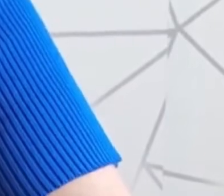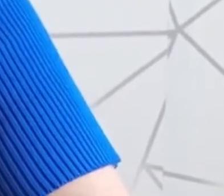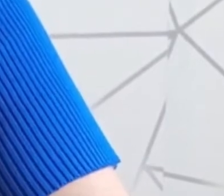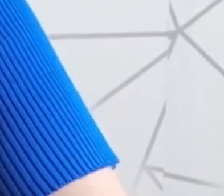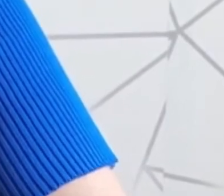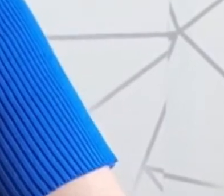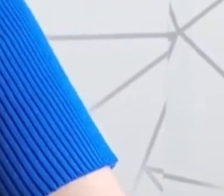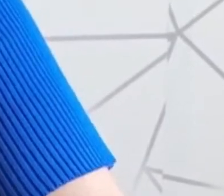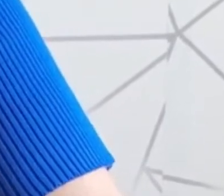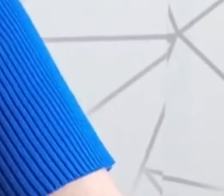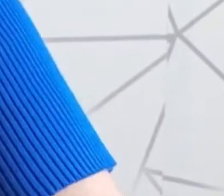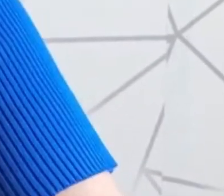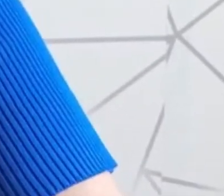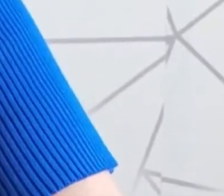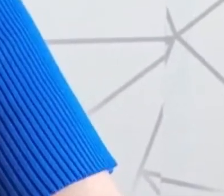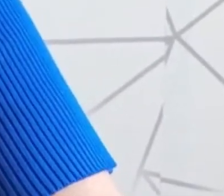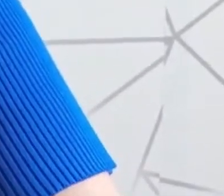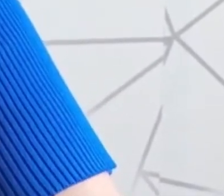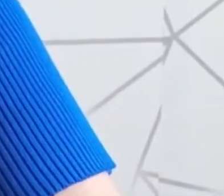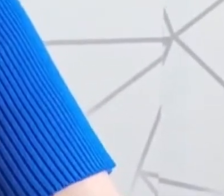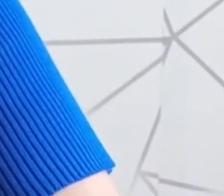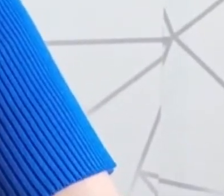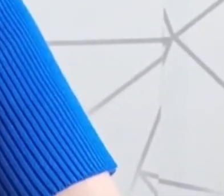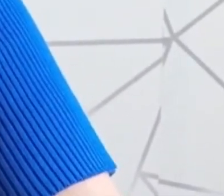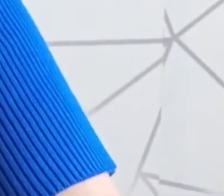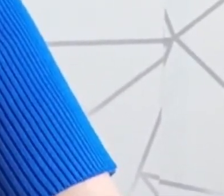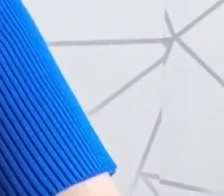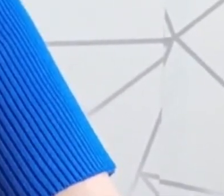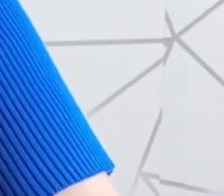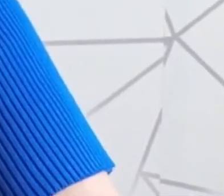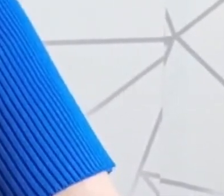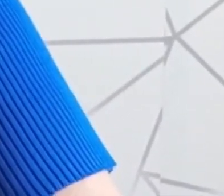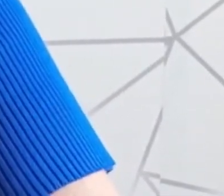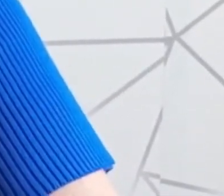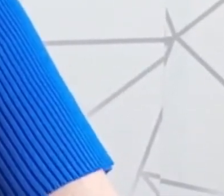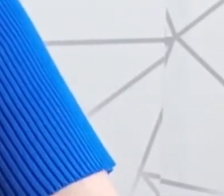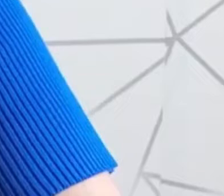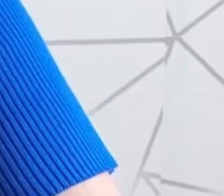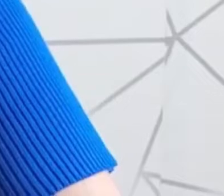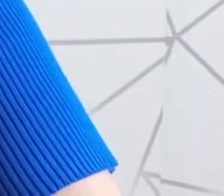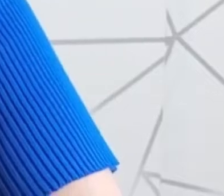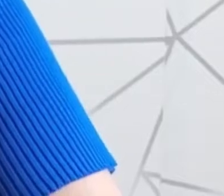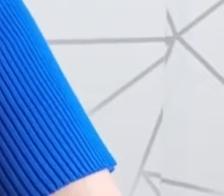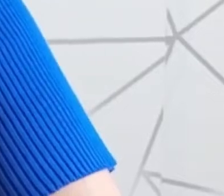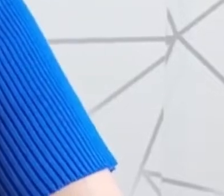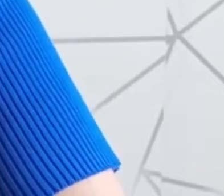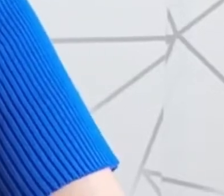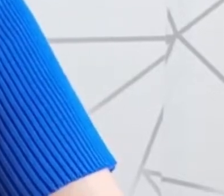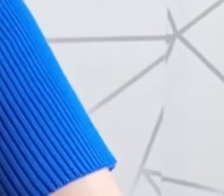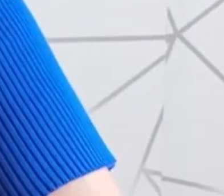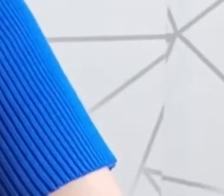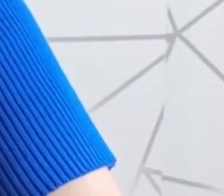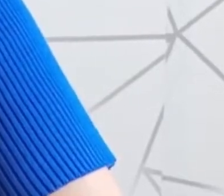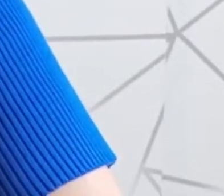de temáticas importantes da saúde, relacionando a qualidade de vida e bem-estar da criança, do adolescente